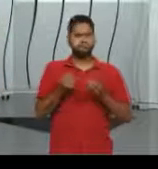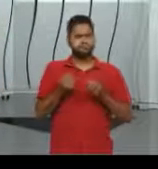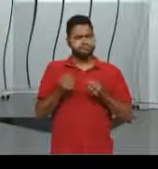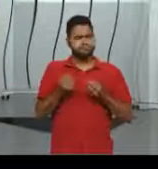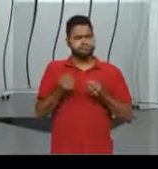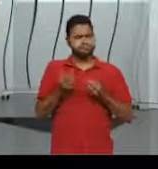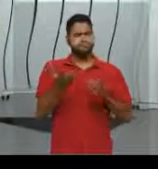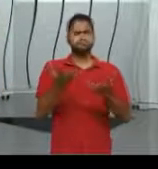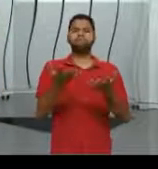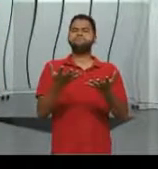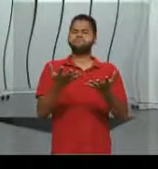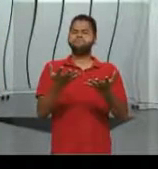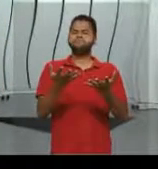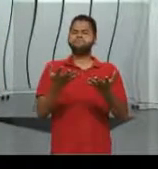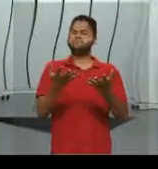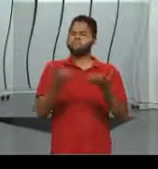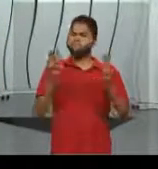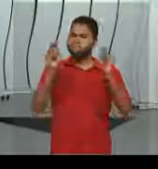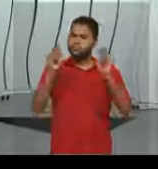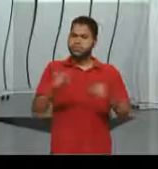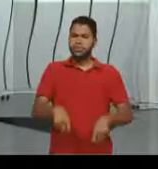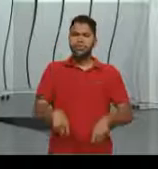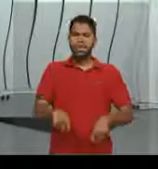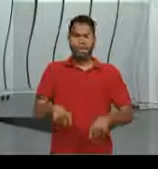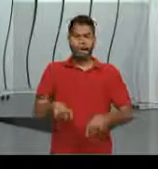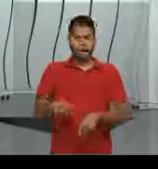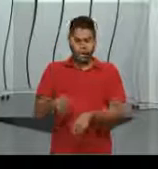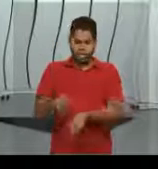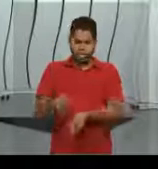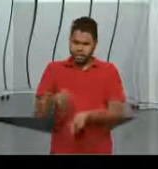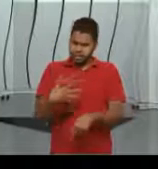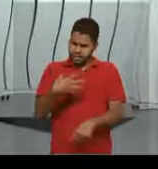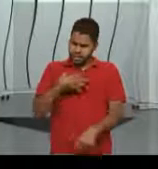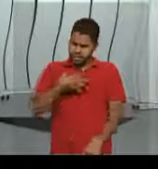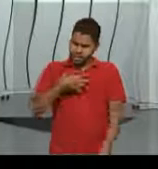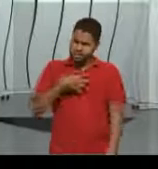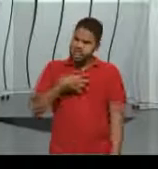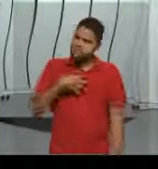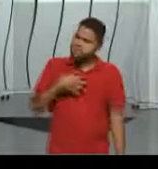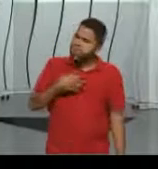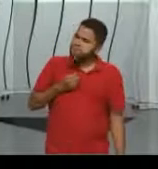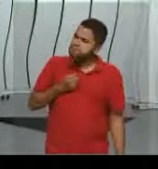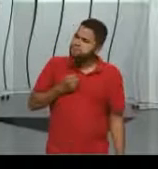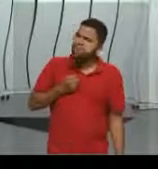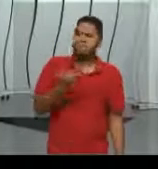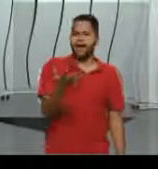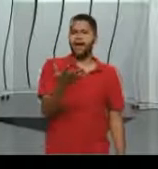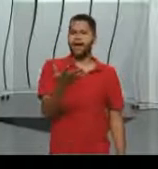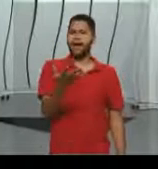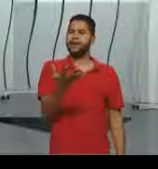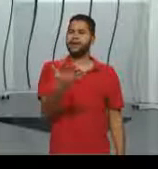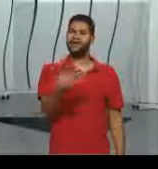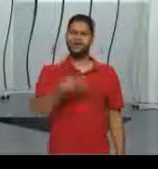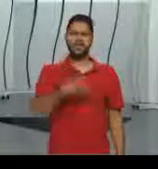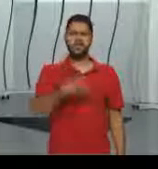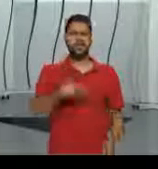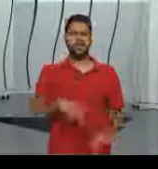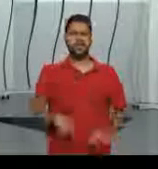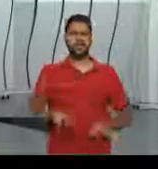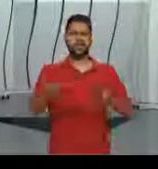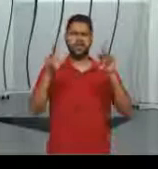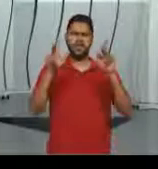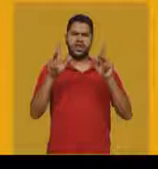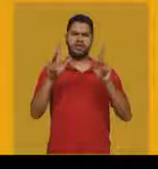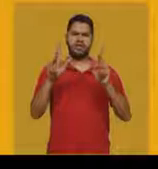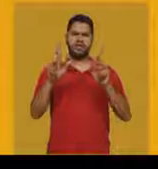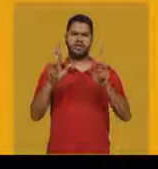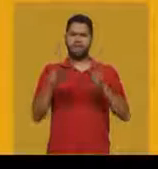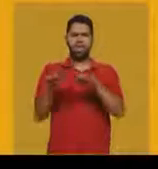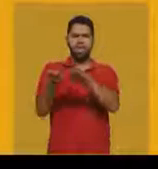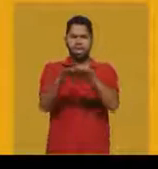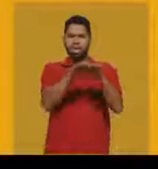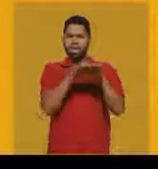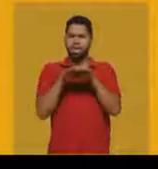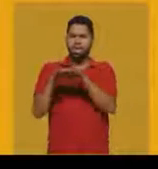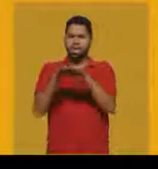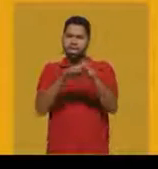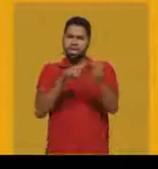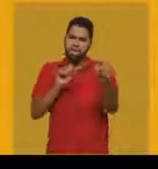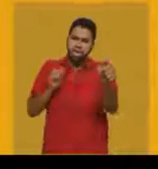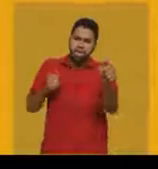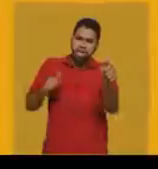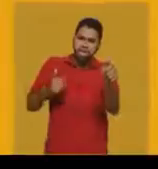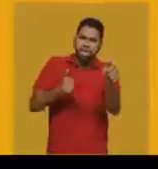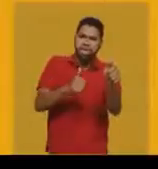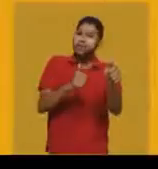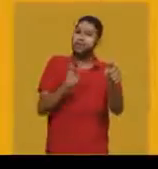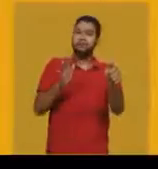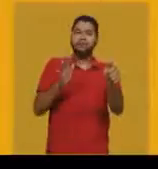poder manifestar seu sentimento de uma maneira diferente. Ele não precisa seguir padrões. Então